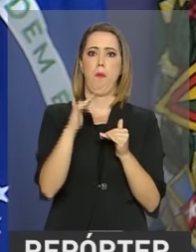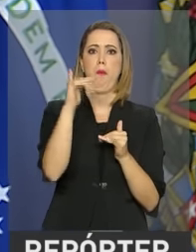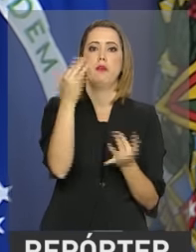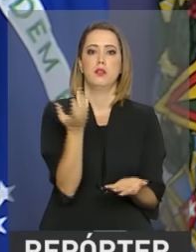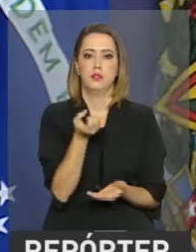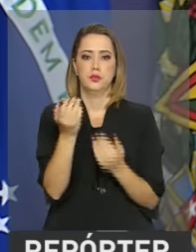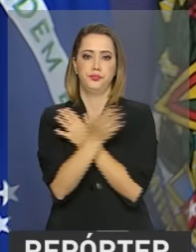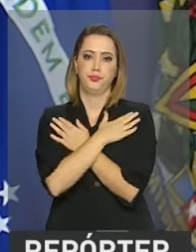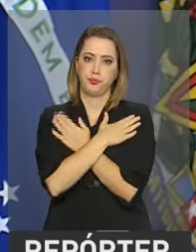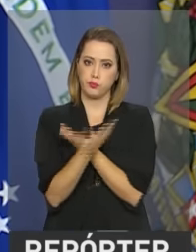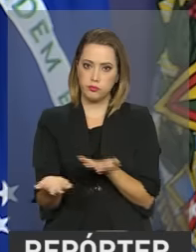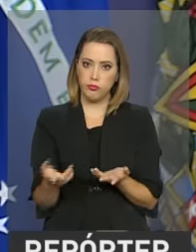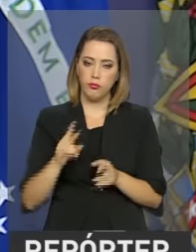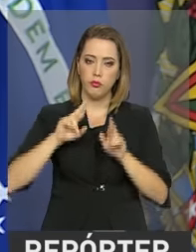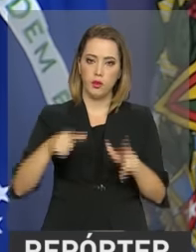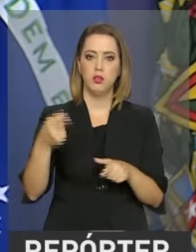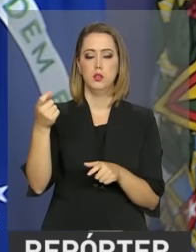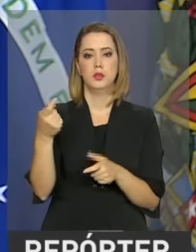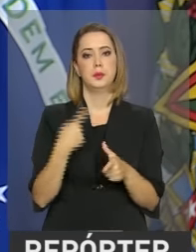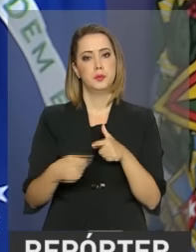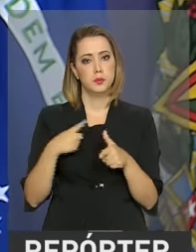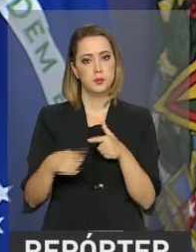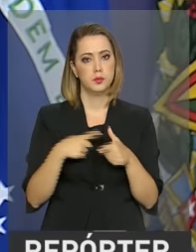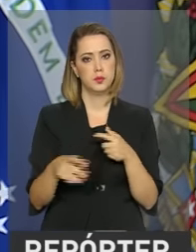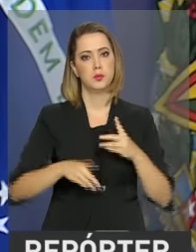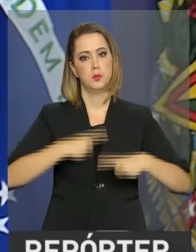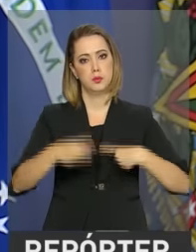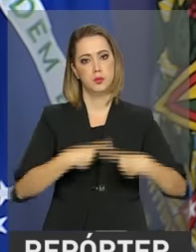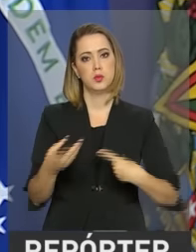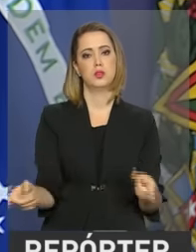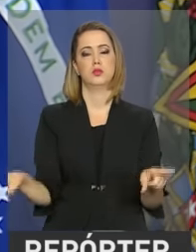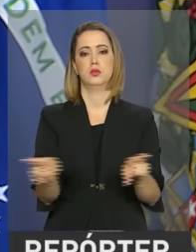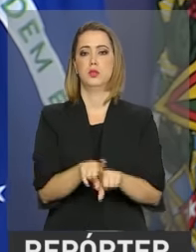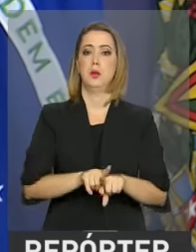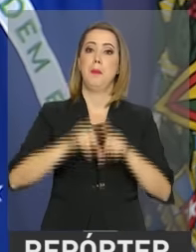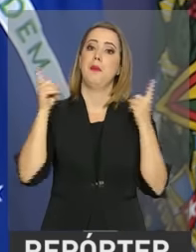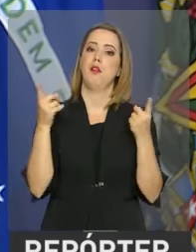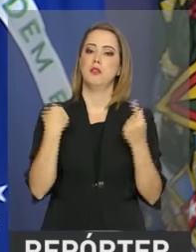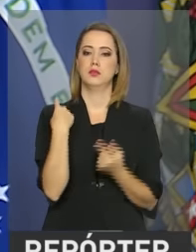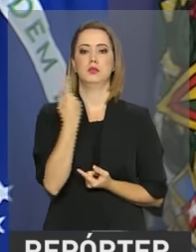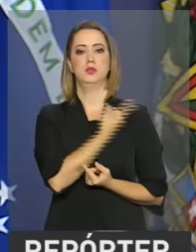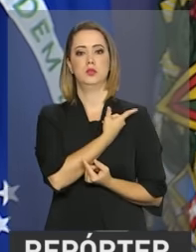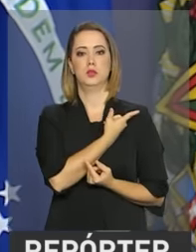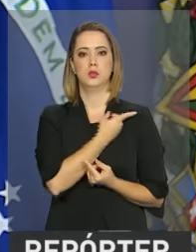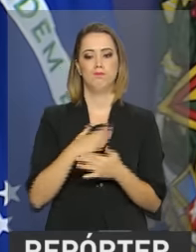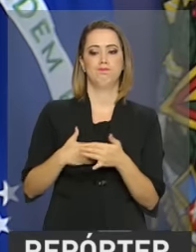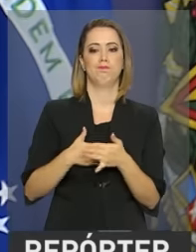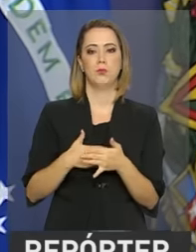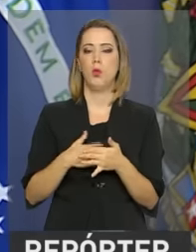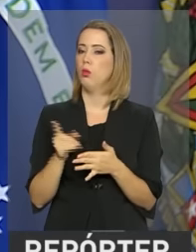desempregados dificuldades muitas vezes de natureza política mas que ao invés de nos eh impedir